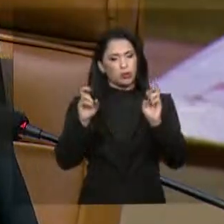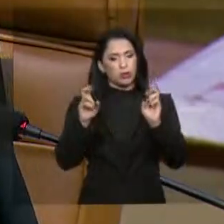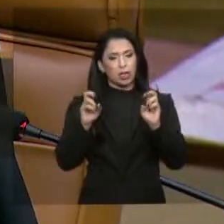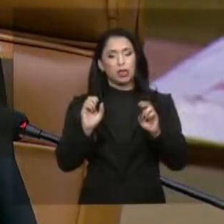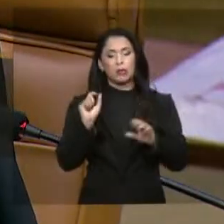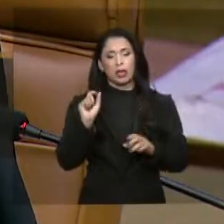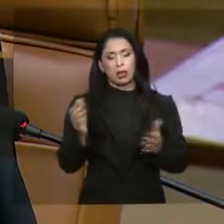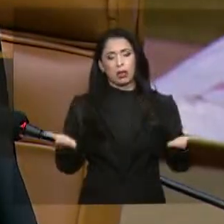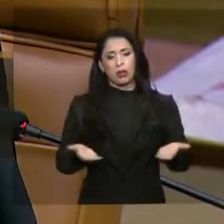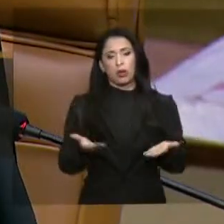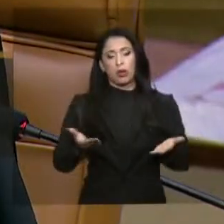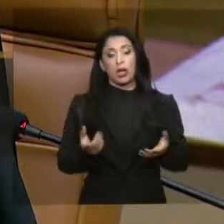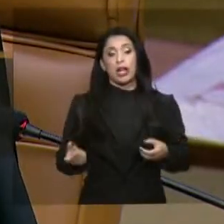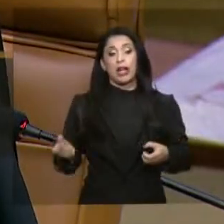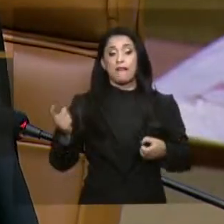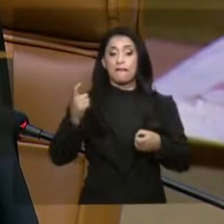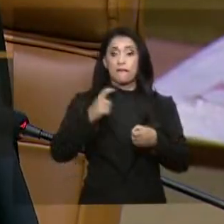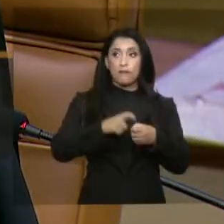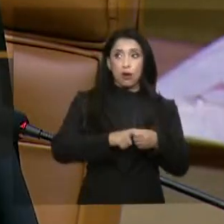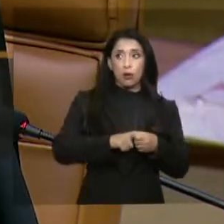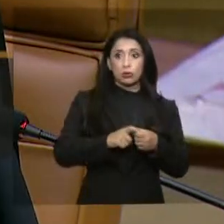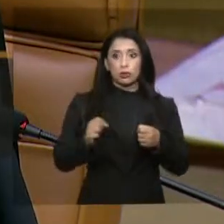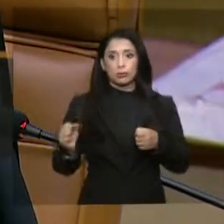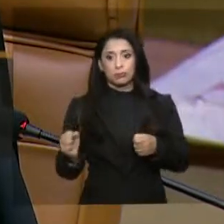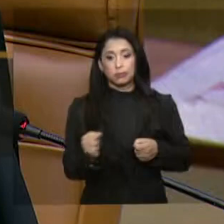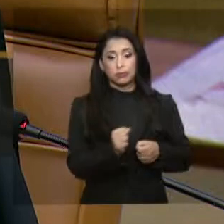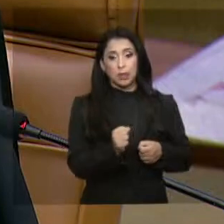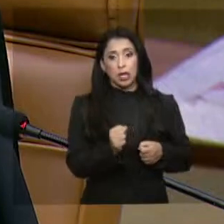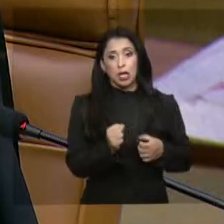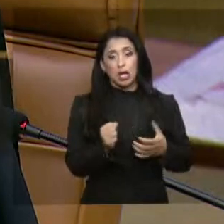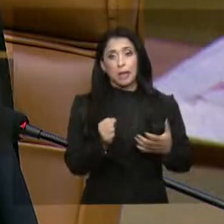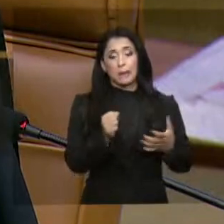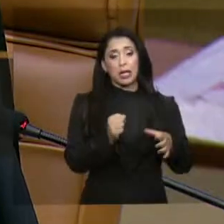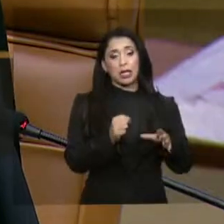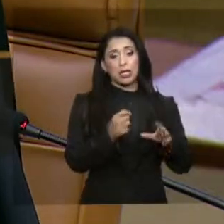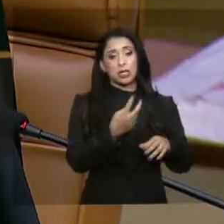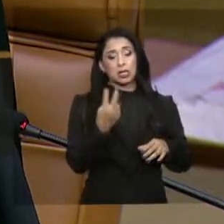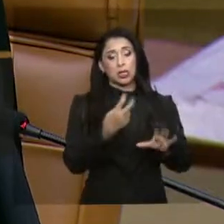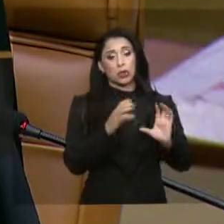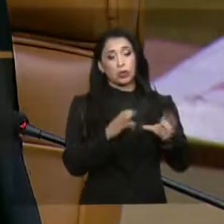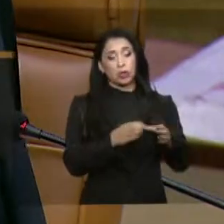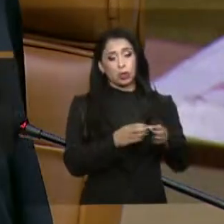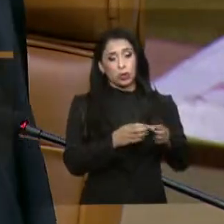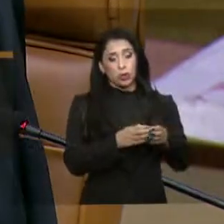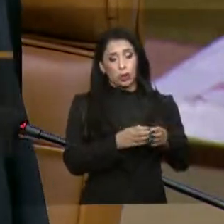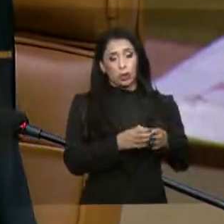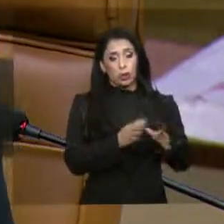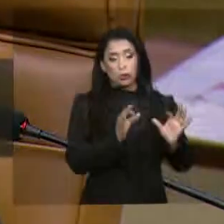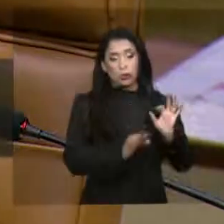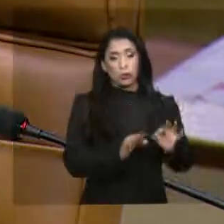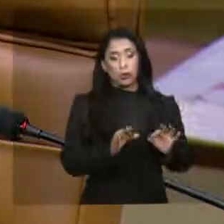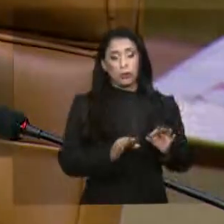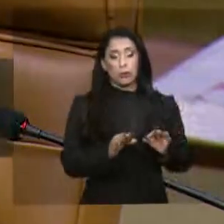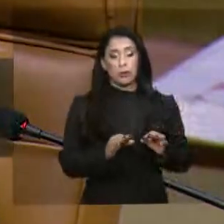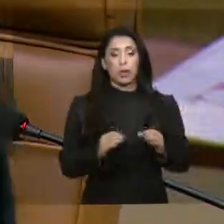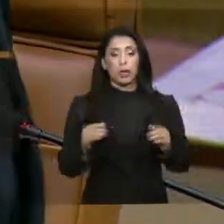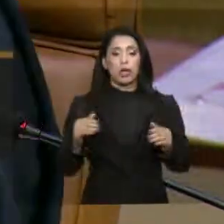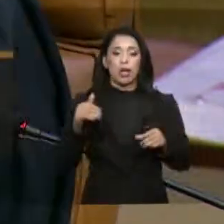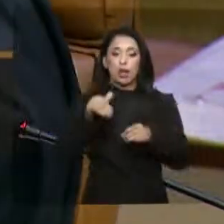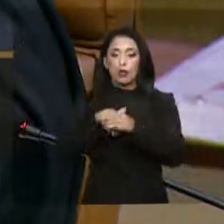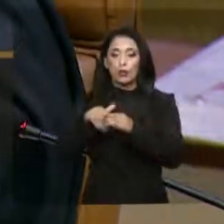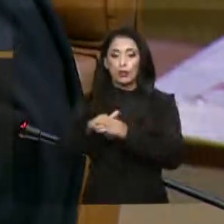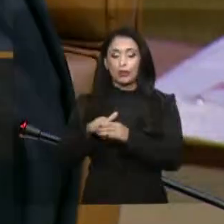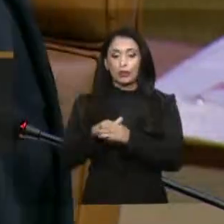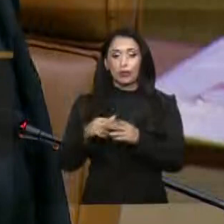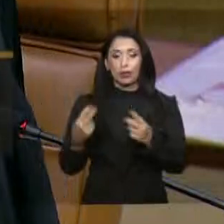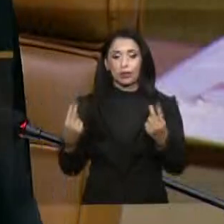da necessidade de retorno ou não à segunda turma para que seja proferido o voto de desempate. Recordando aqui